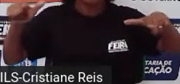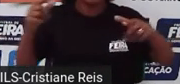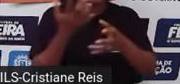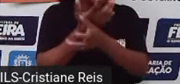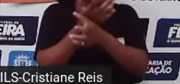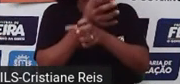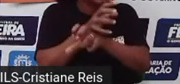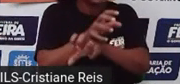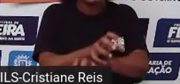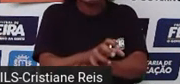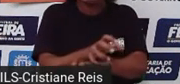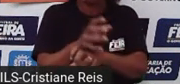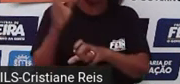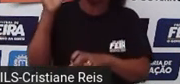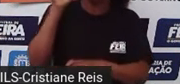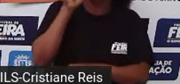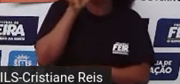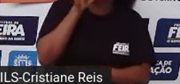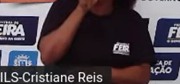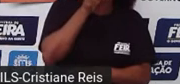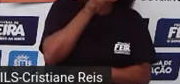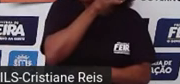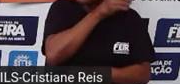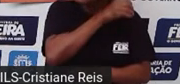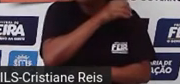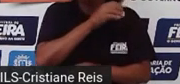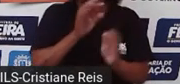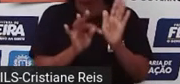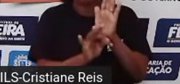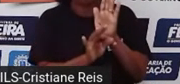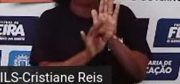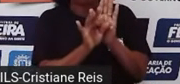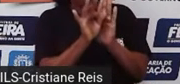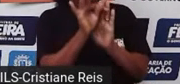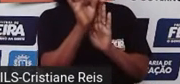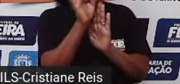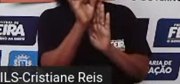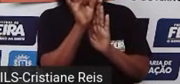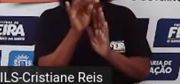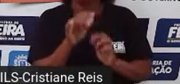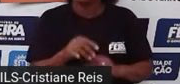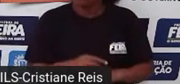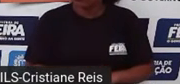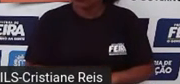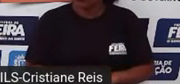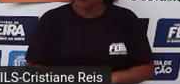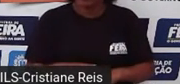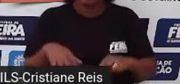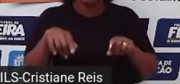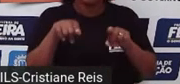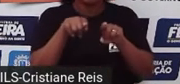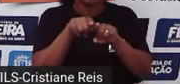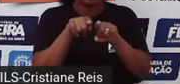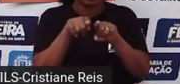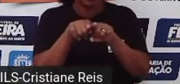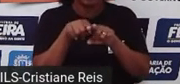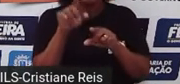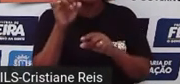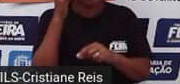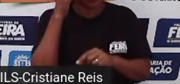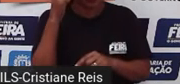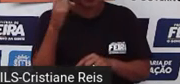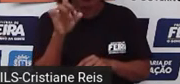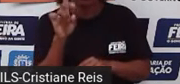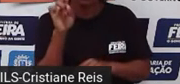de clima bastante treino mesmo na nas altas temperaturas até as vegetações da é de Editora que aquela dos